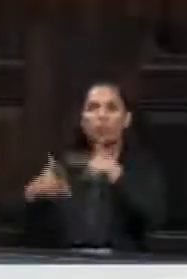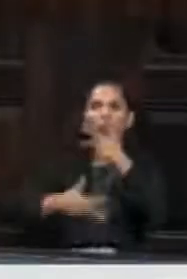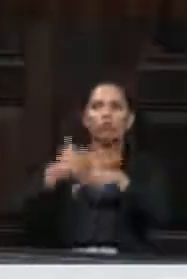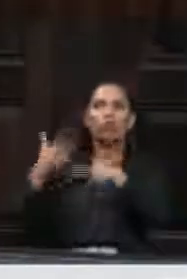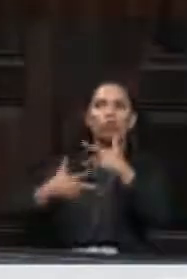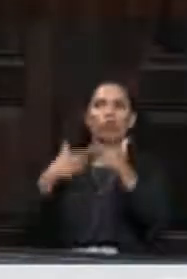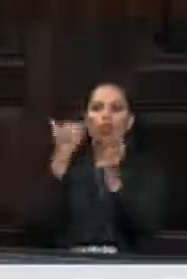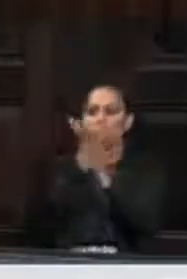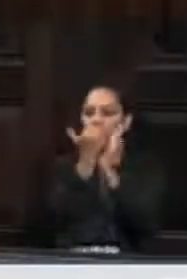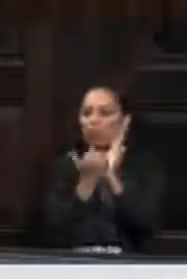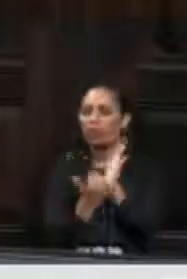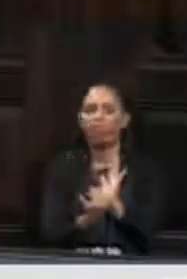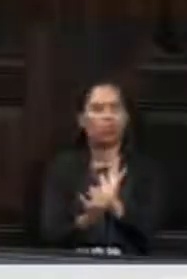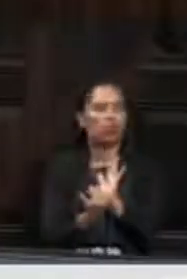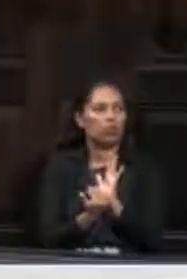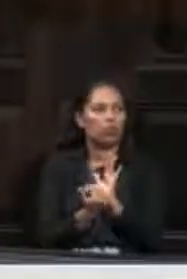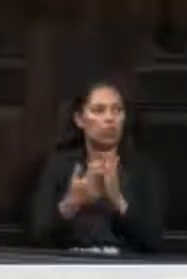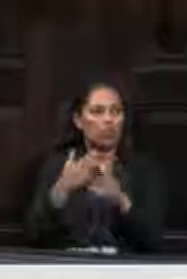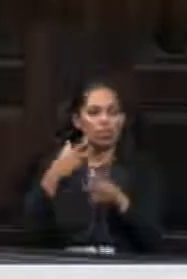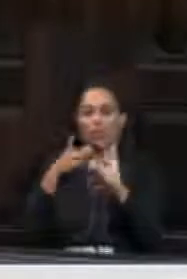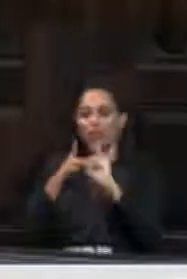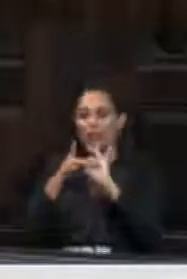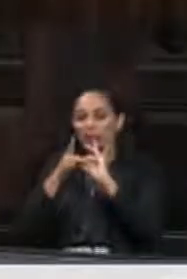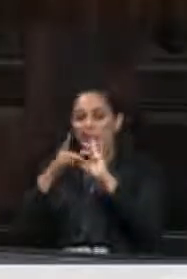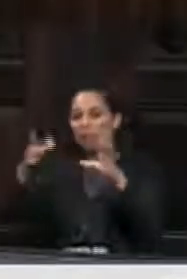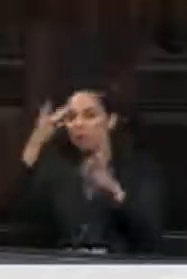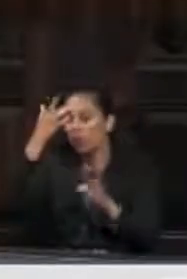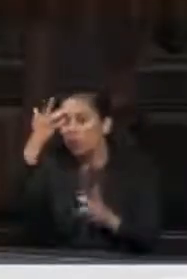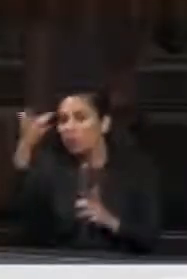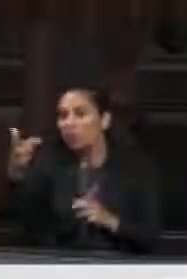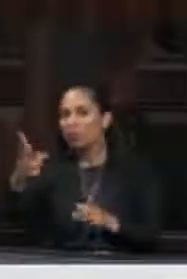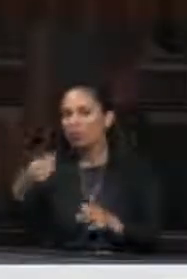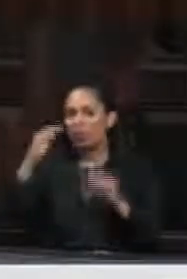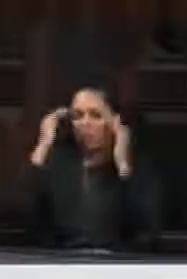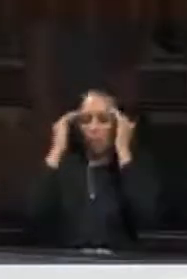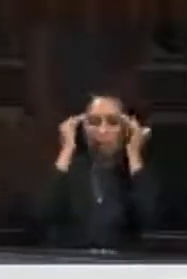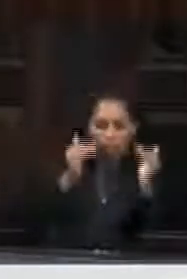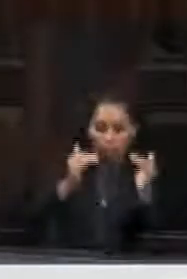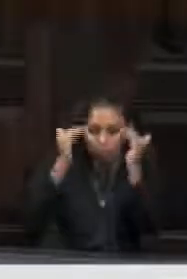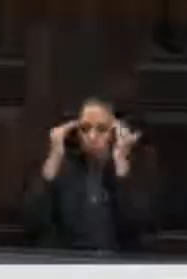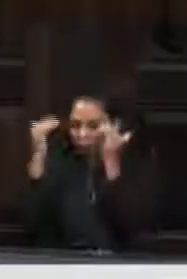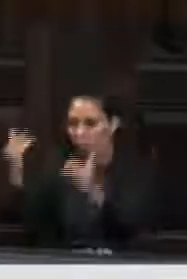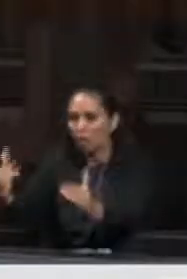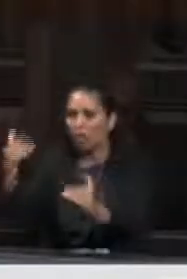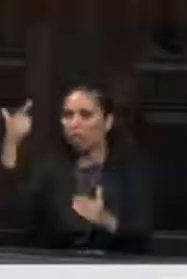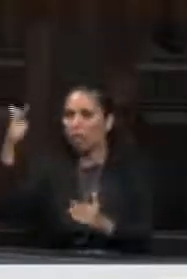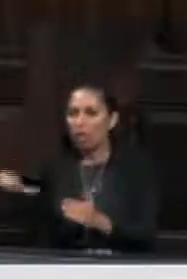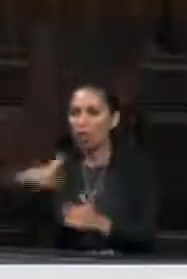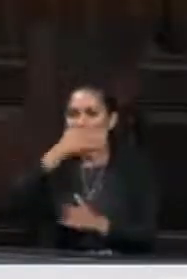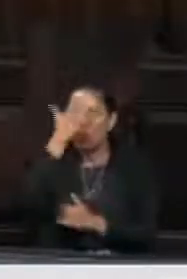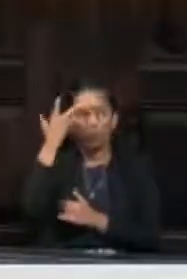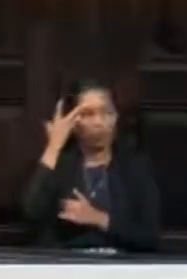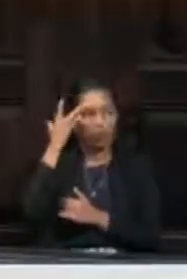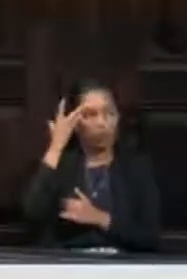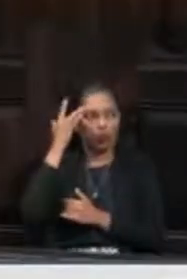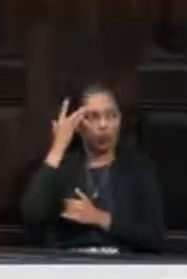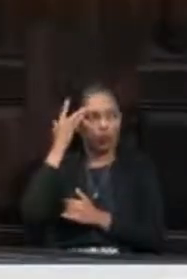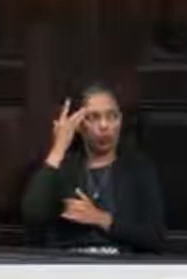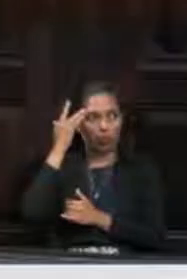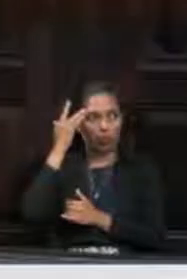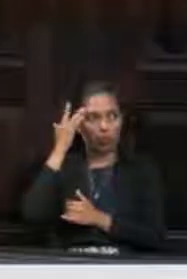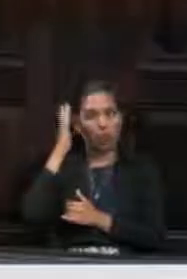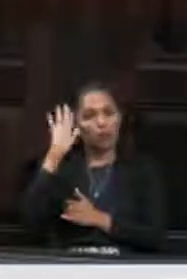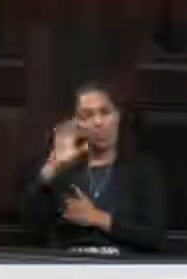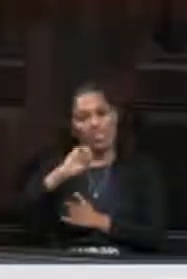livre manifestação de pensamento, respeitando sempre o outro indivíduo. E caso haja